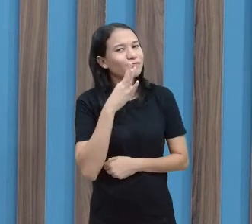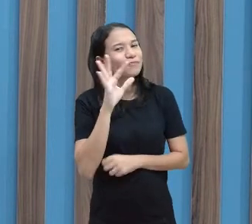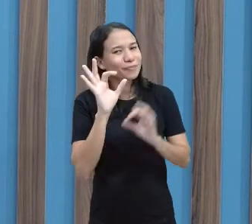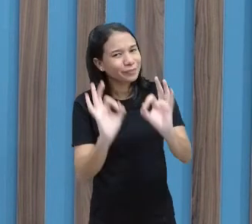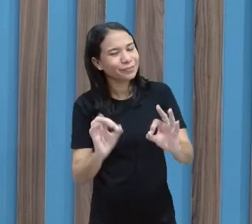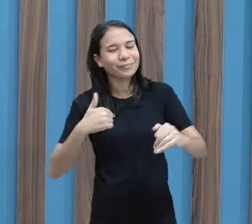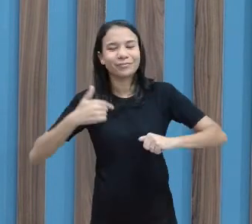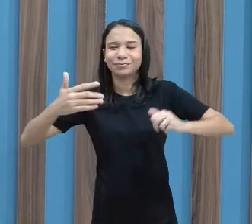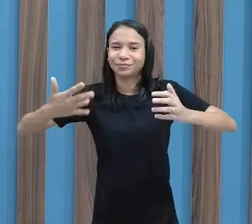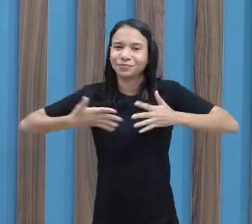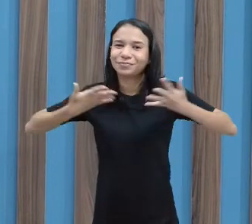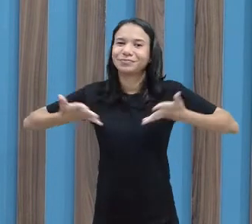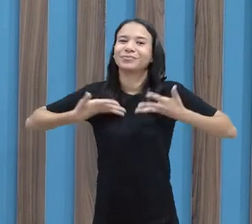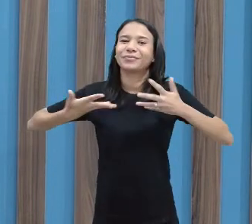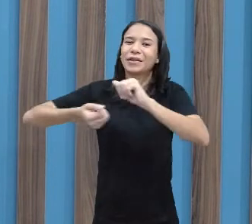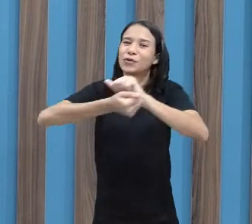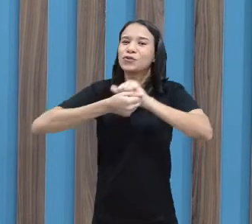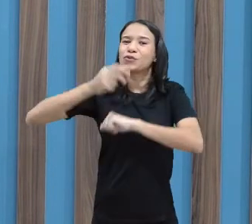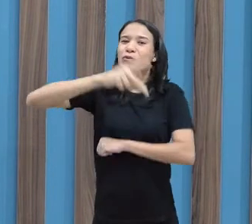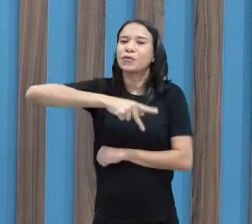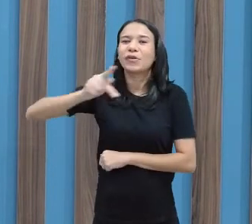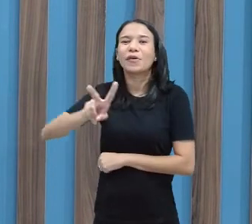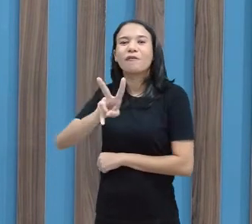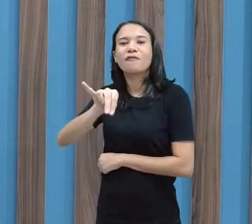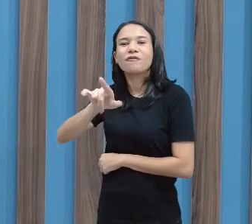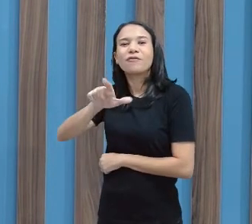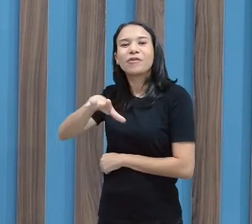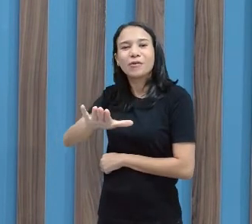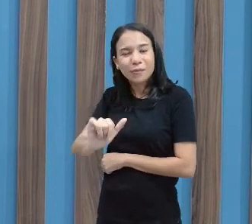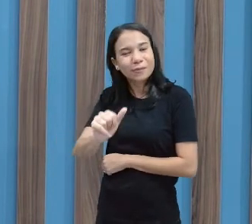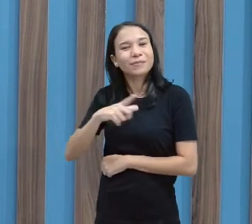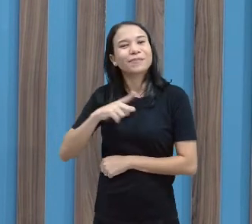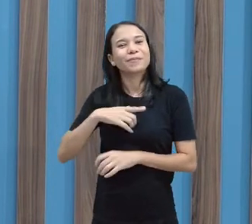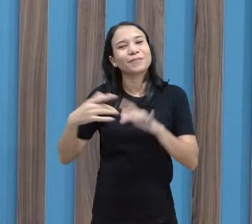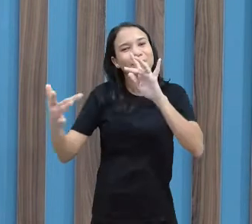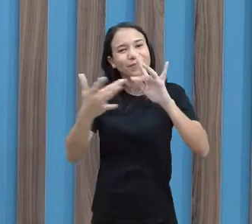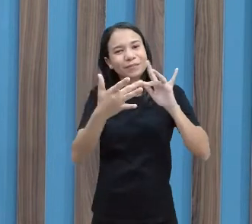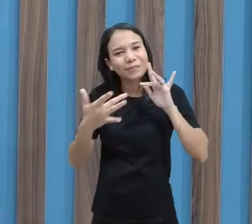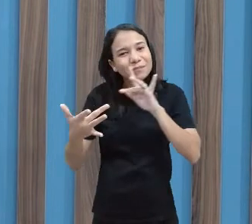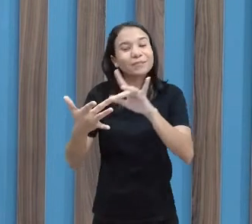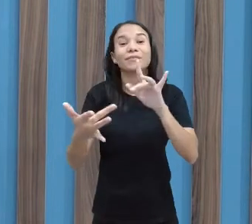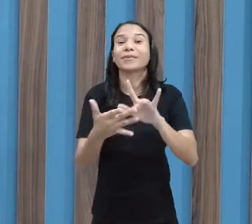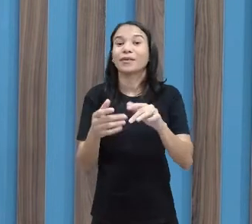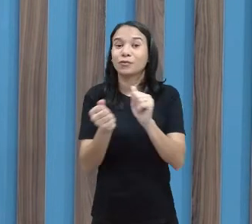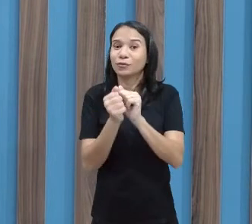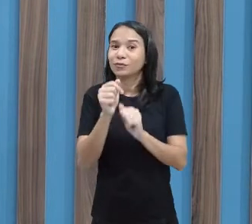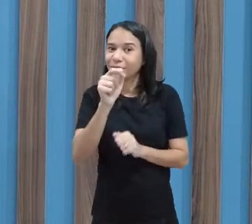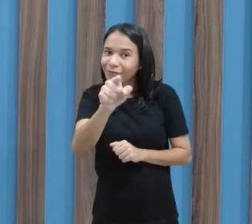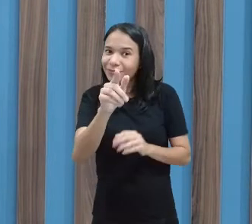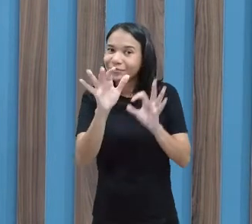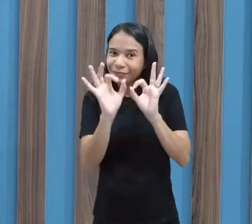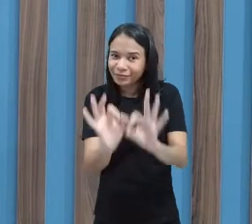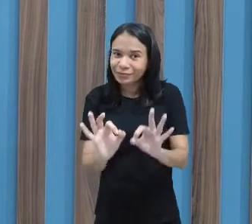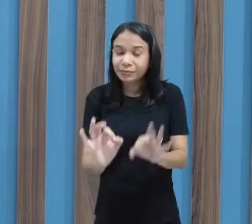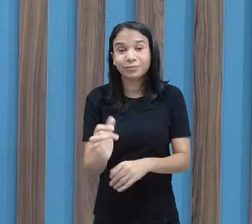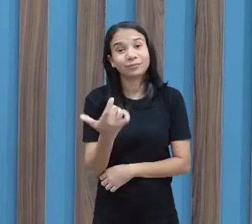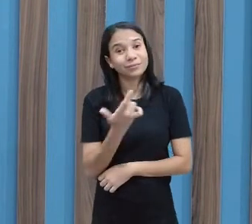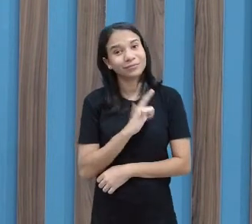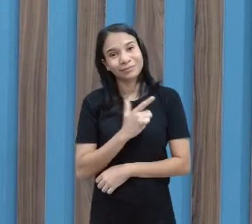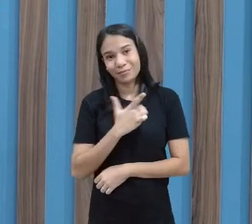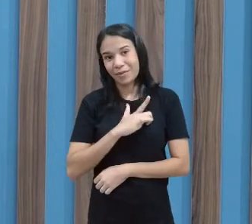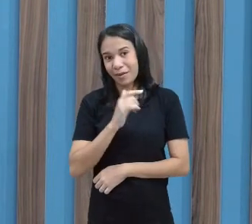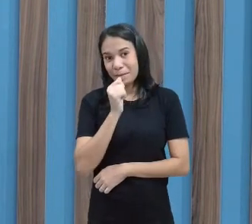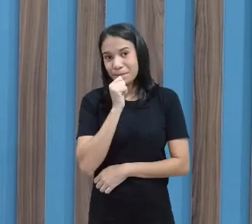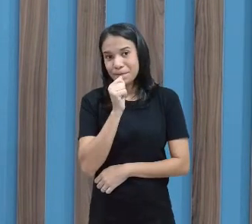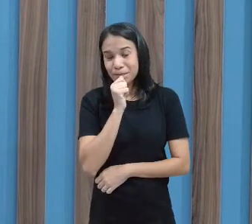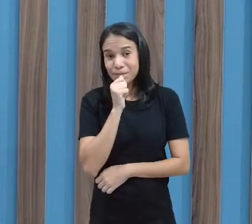uma alegria estar aqui com a professora Vilma, interagindo, não é, com vocês. Nós não temos